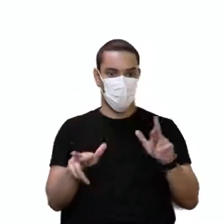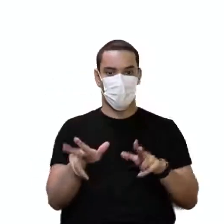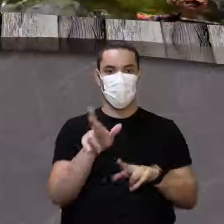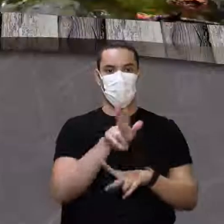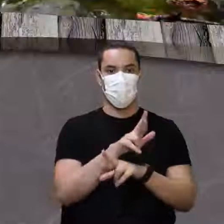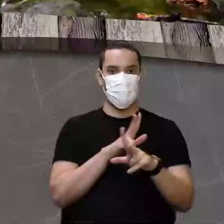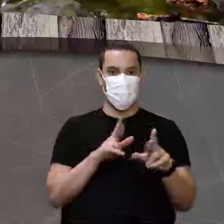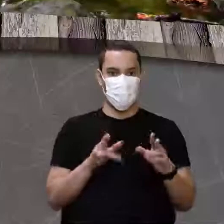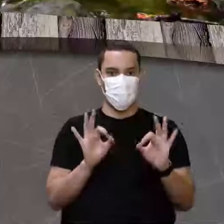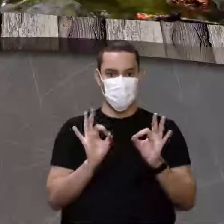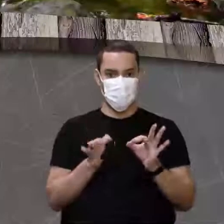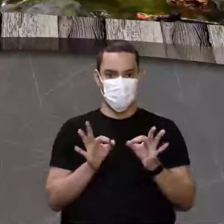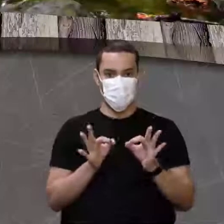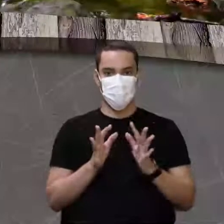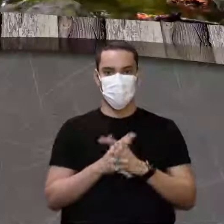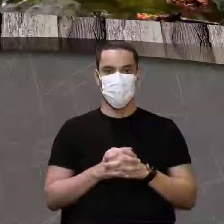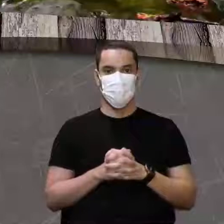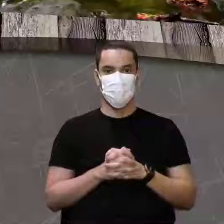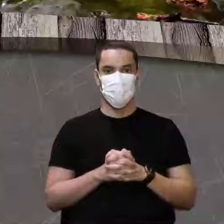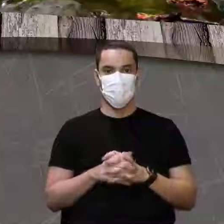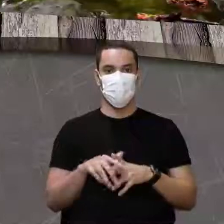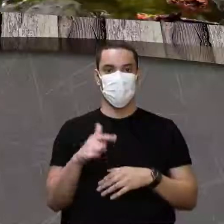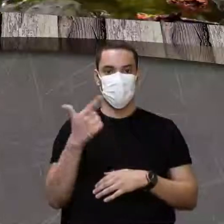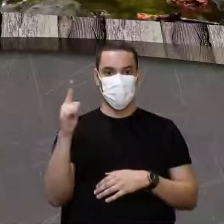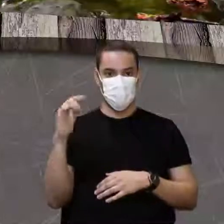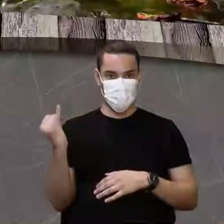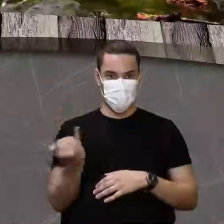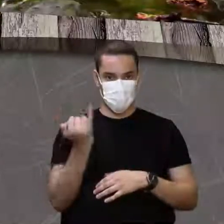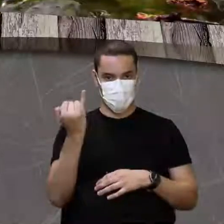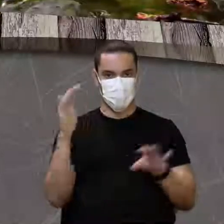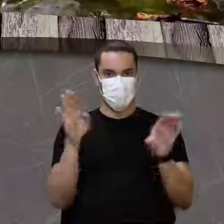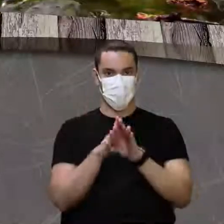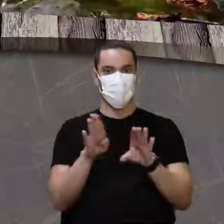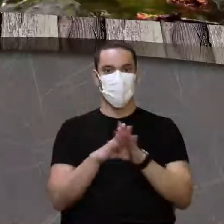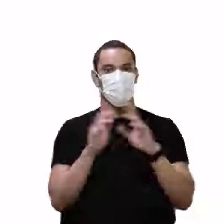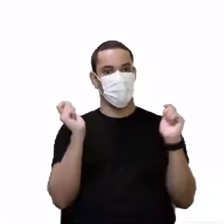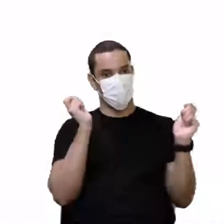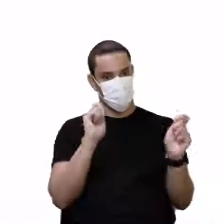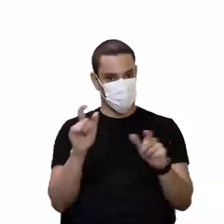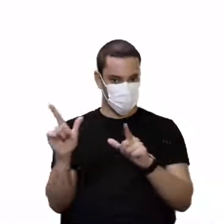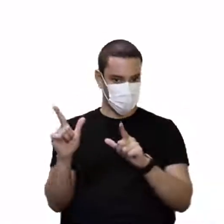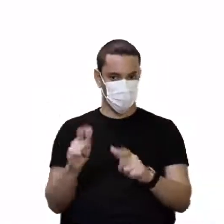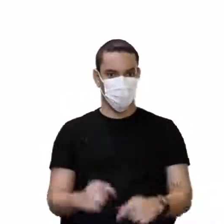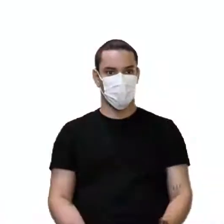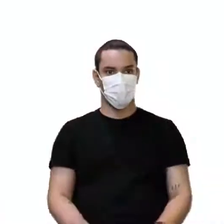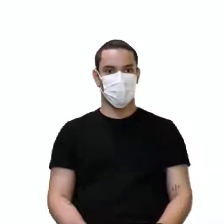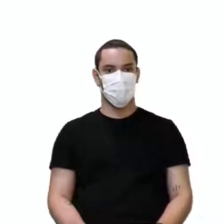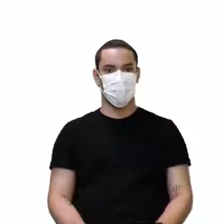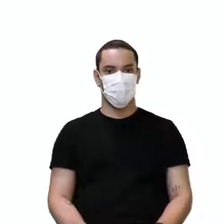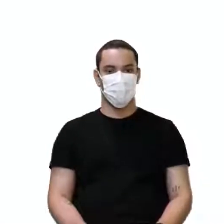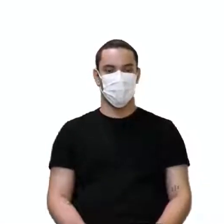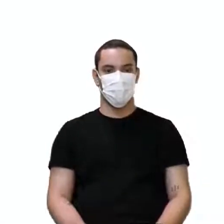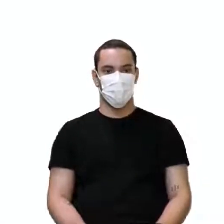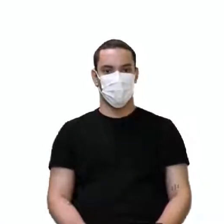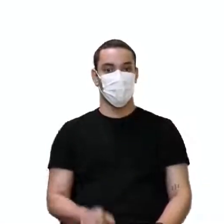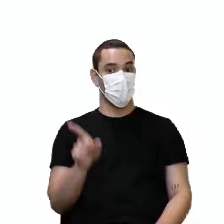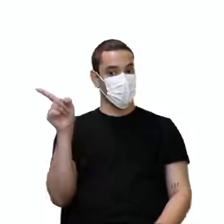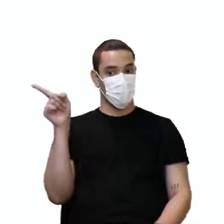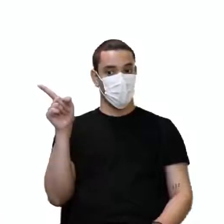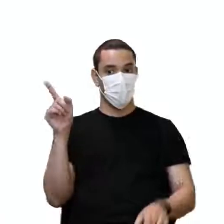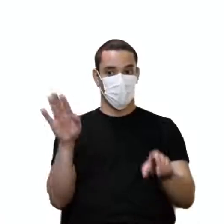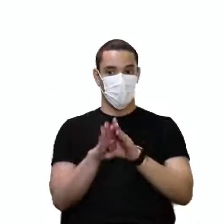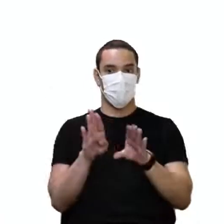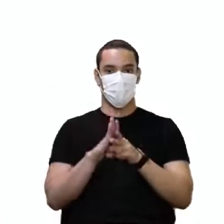podem subir, tá? E outro processo importante, joga lá, vamos lá para o nosso sistema arbóreo, olha